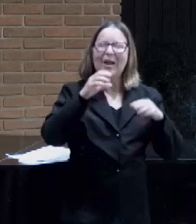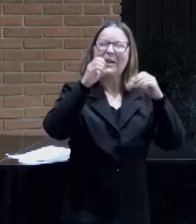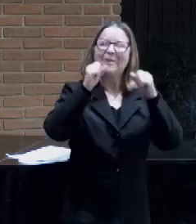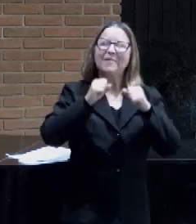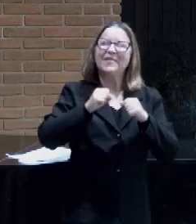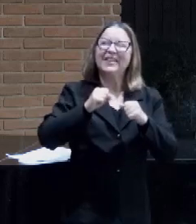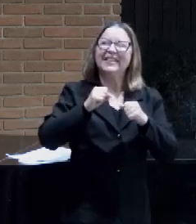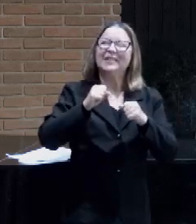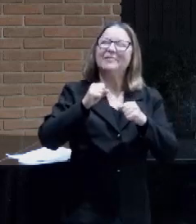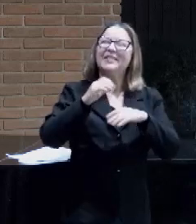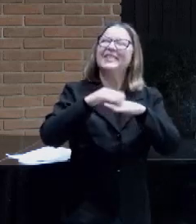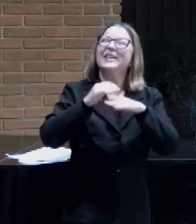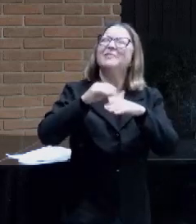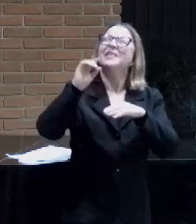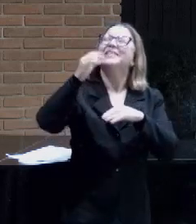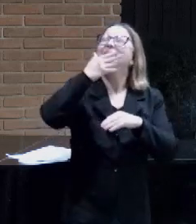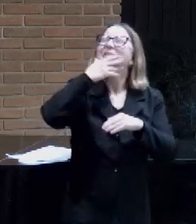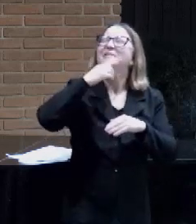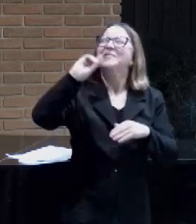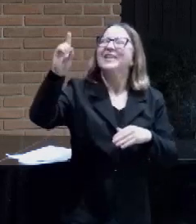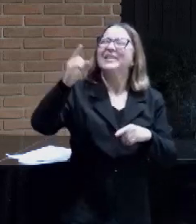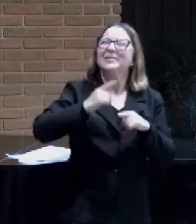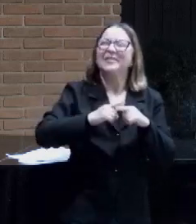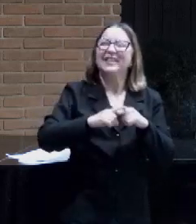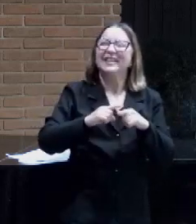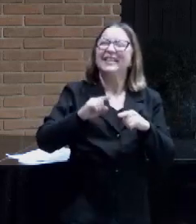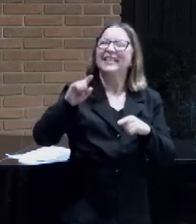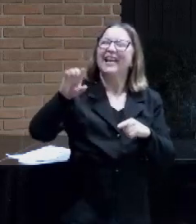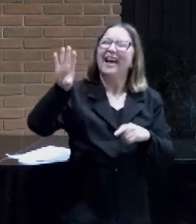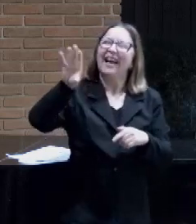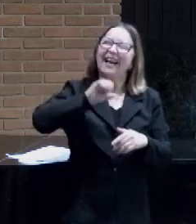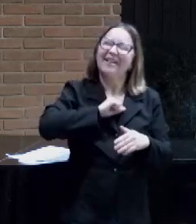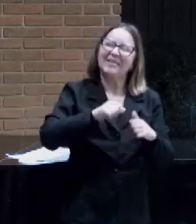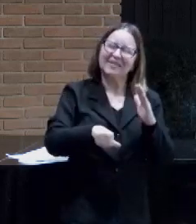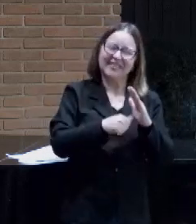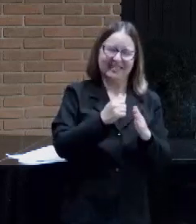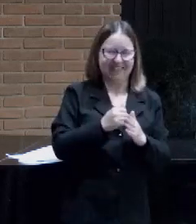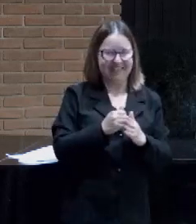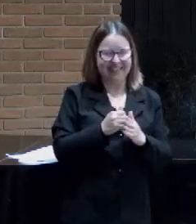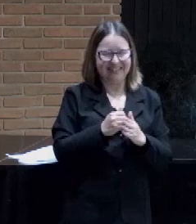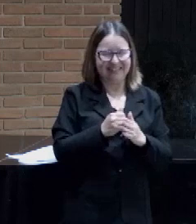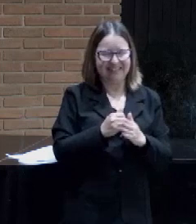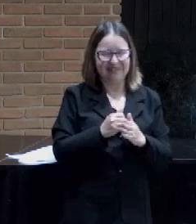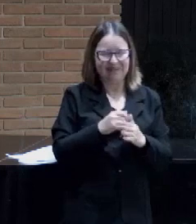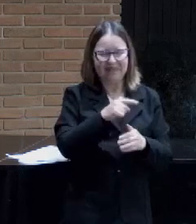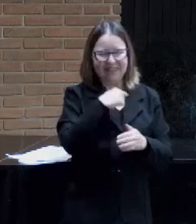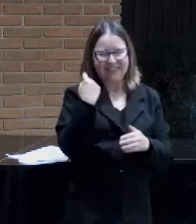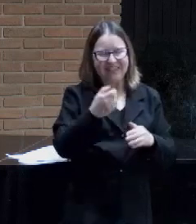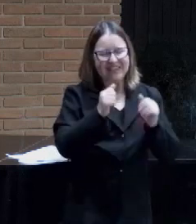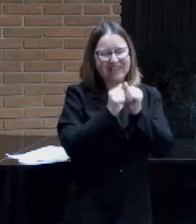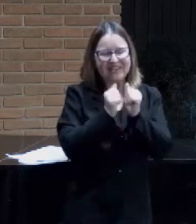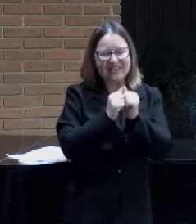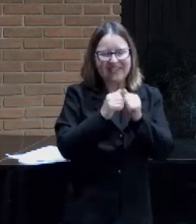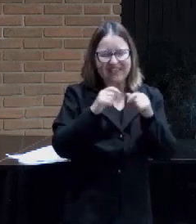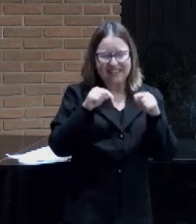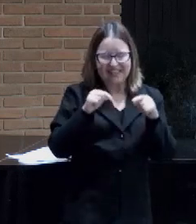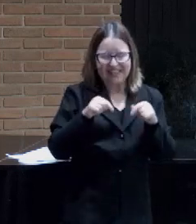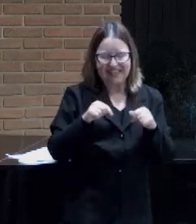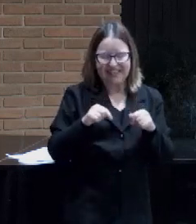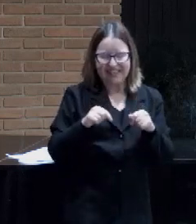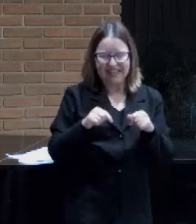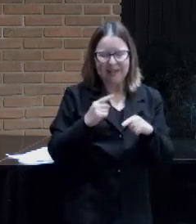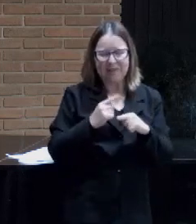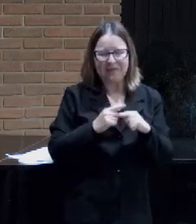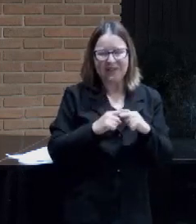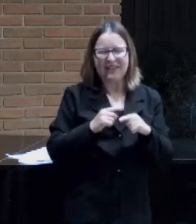primeiro. Nós só podemos te querer hoje porque o Senhor nos quis primeiro. E nós só estamos reunidos nesse momento porque o Senhor